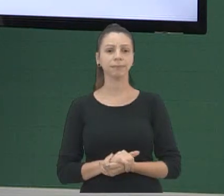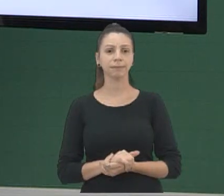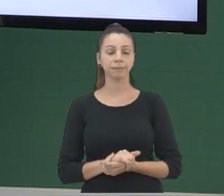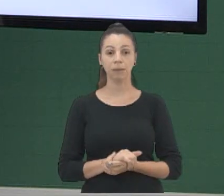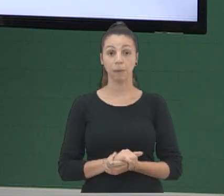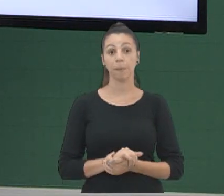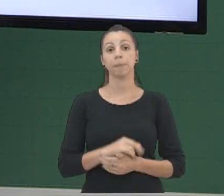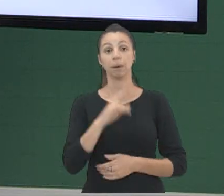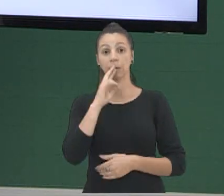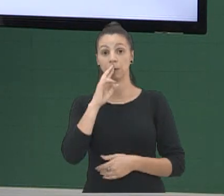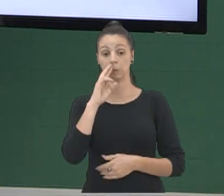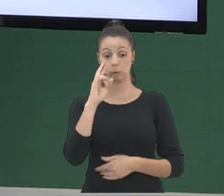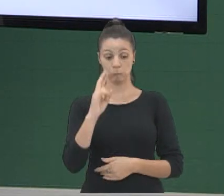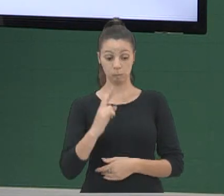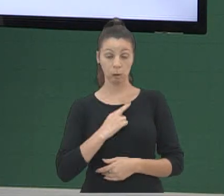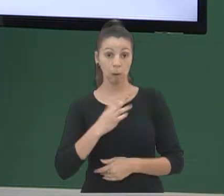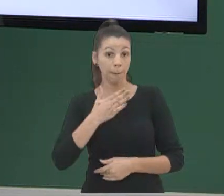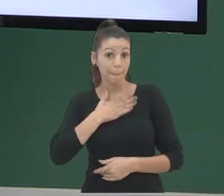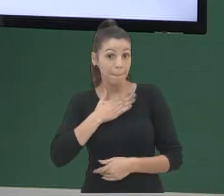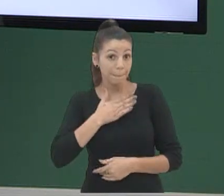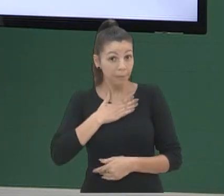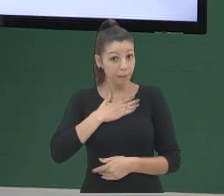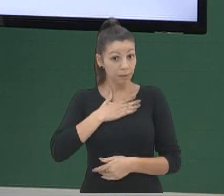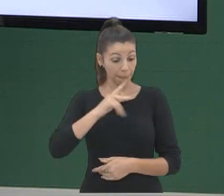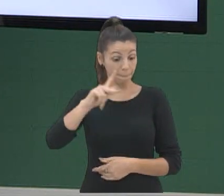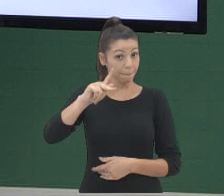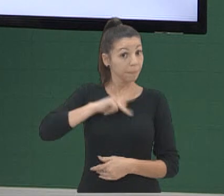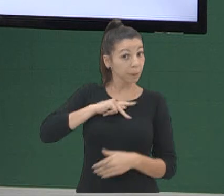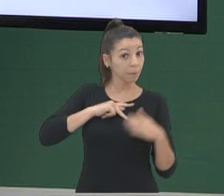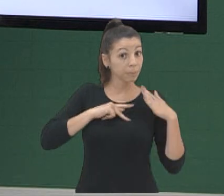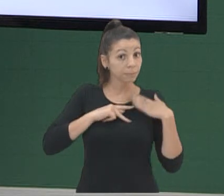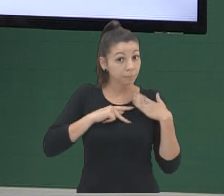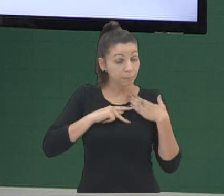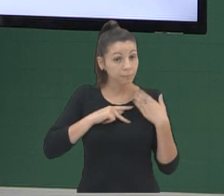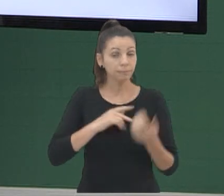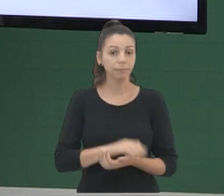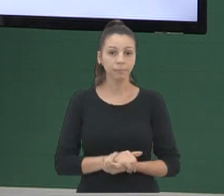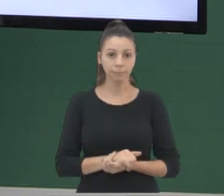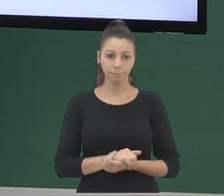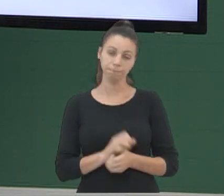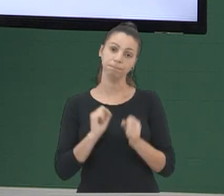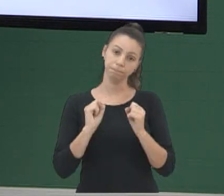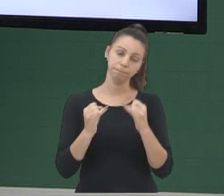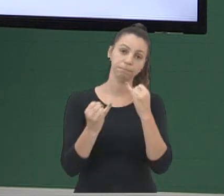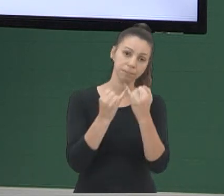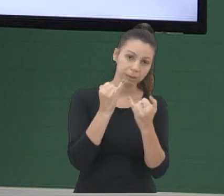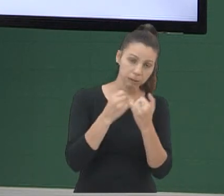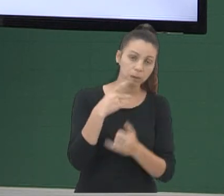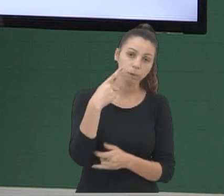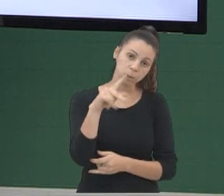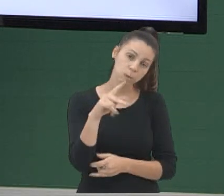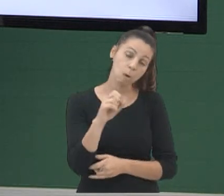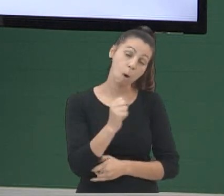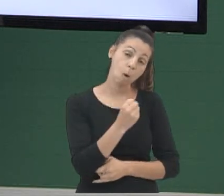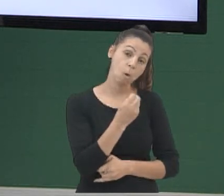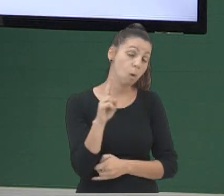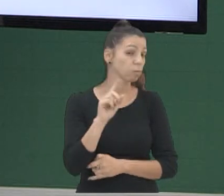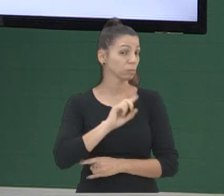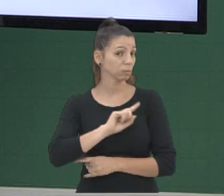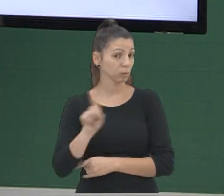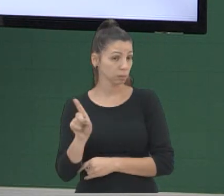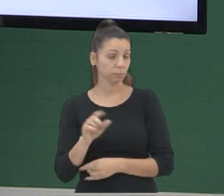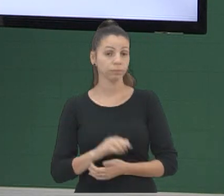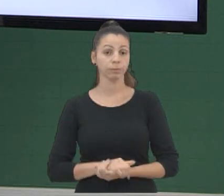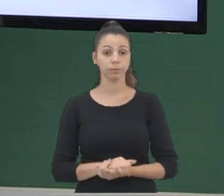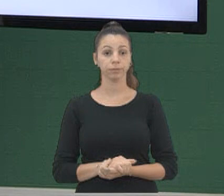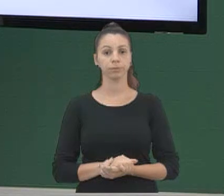resposta pessoal, né? Uma resposta que é minha, que talvez possa ser parecida com a sua ou não. Eu diria que,